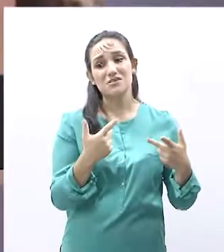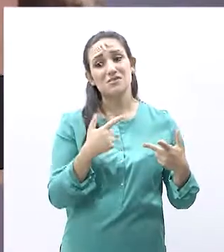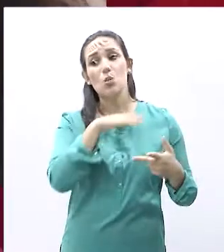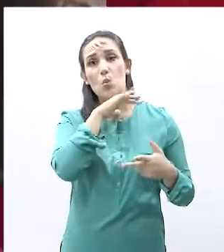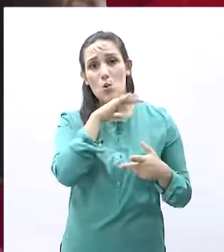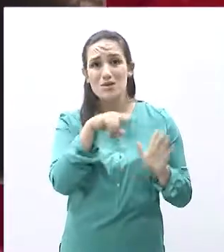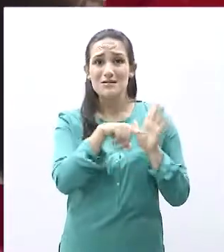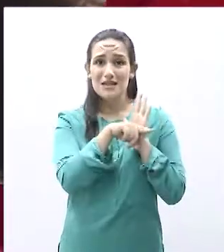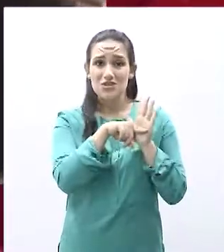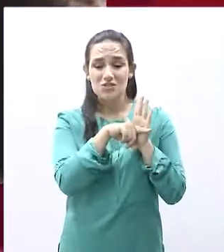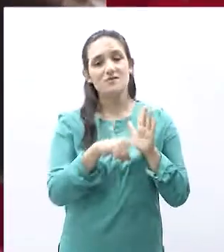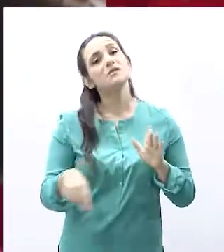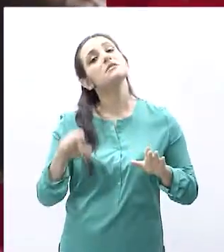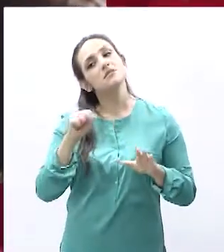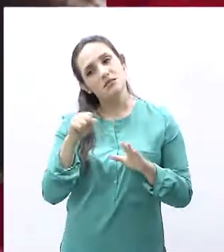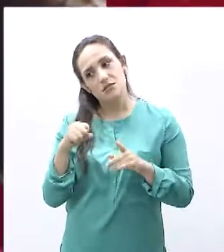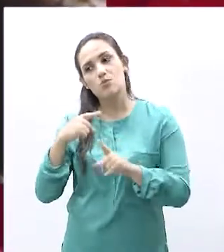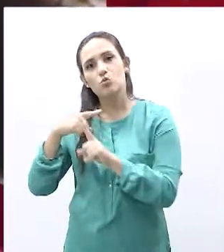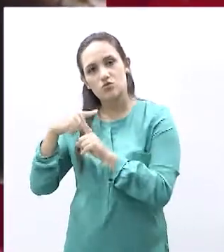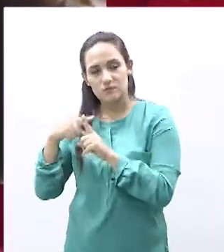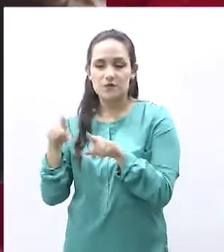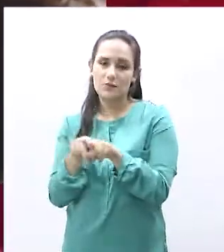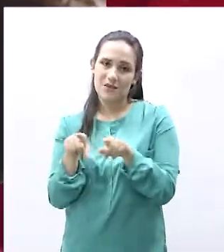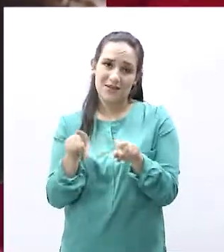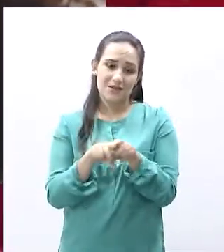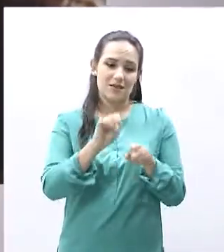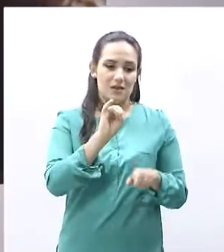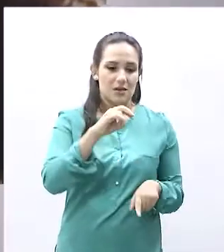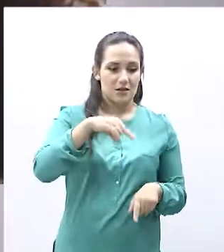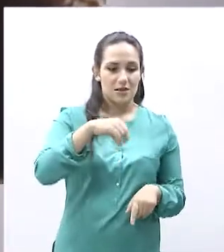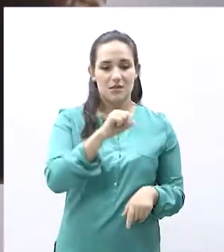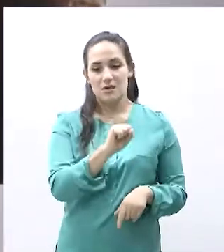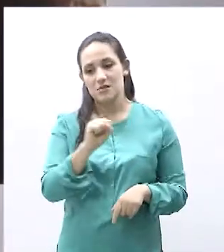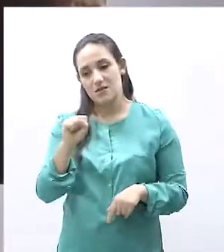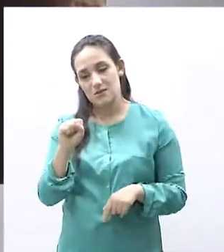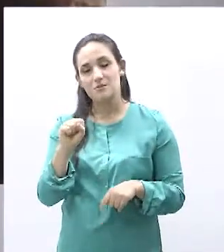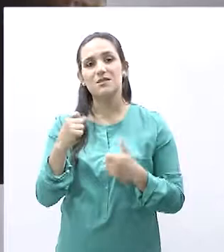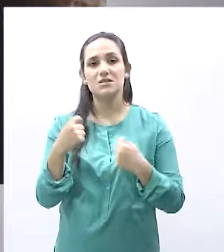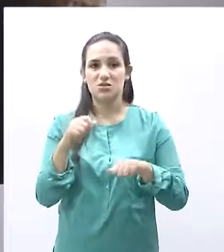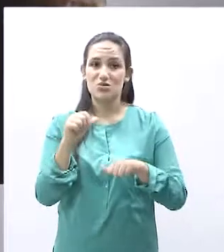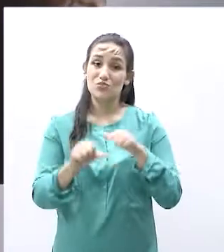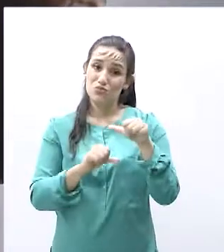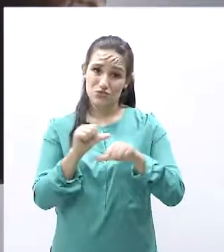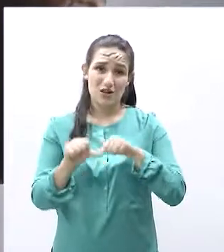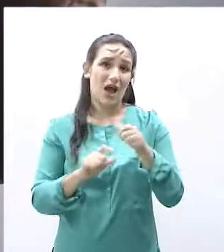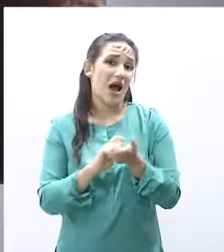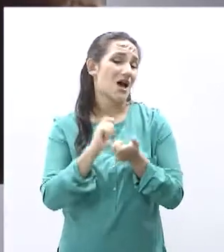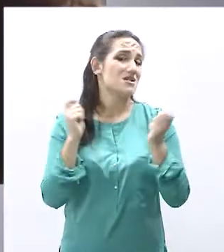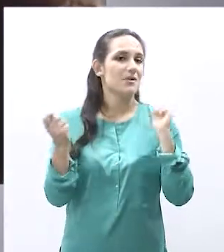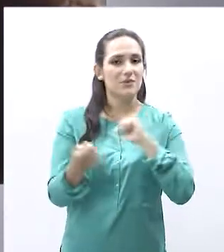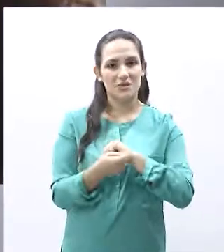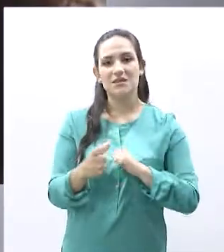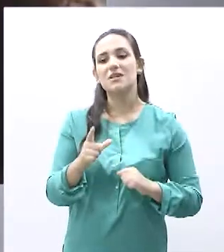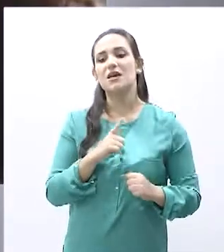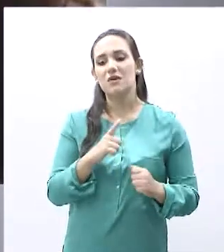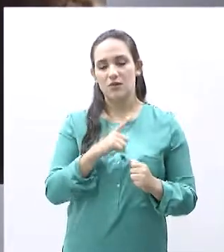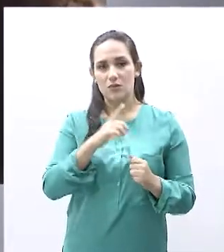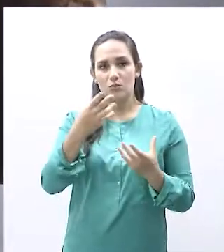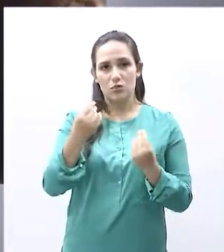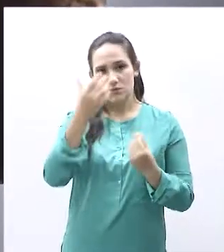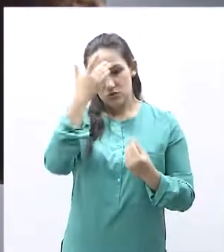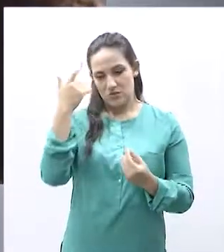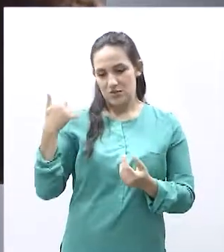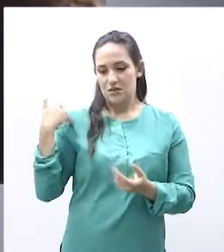de serviços. O INSS teve que se readequar, né, muitos idosos, aposentados, pensionistas,